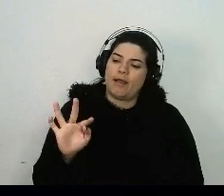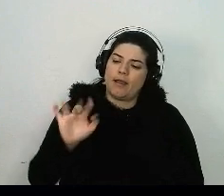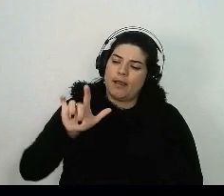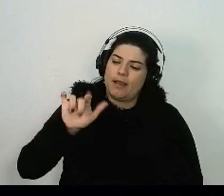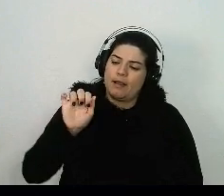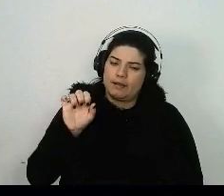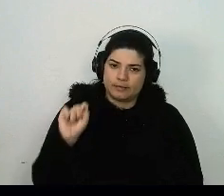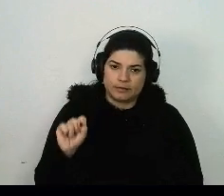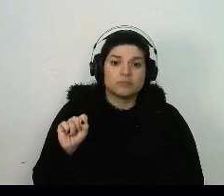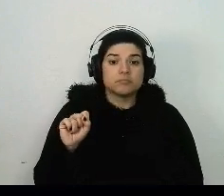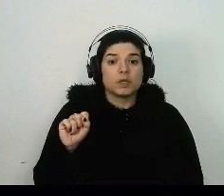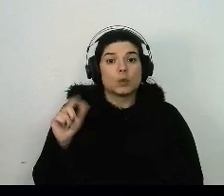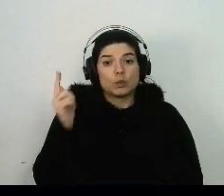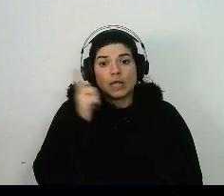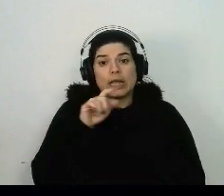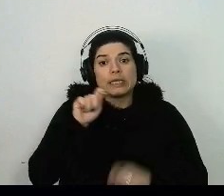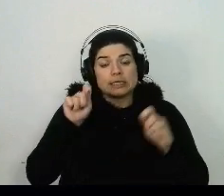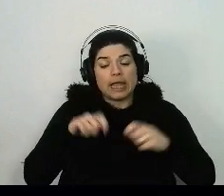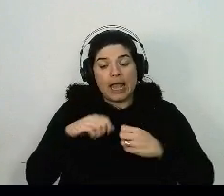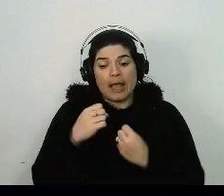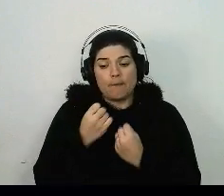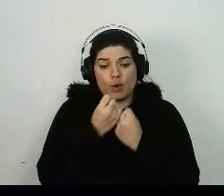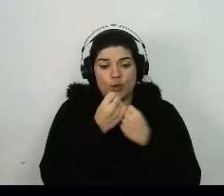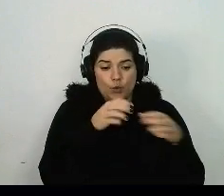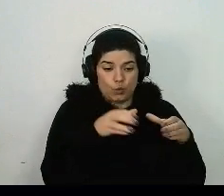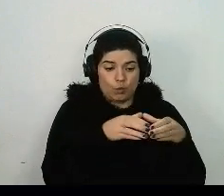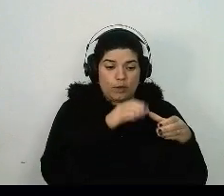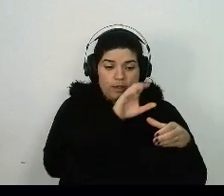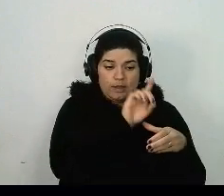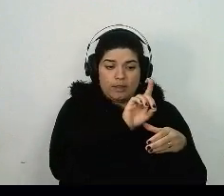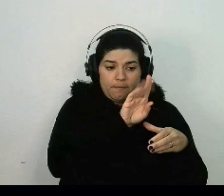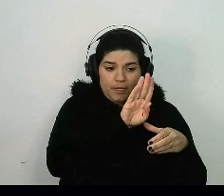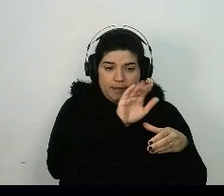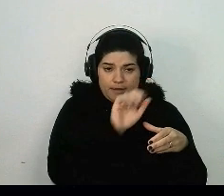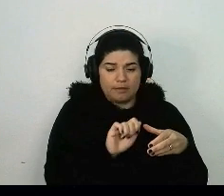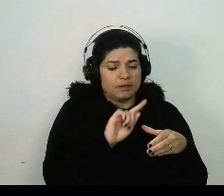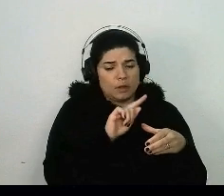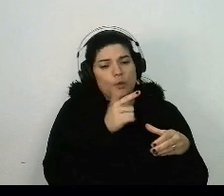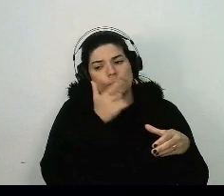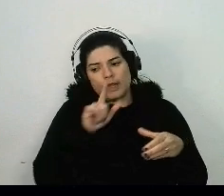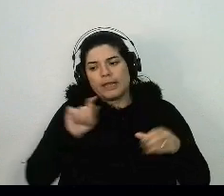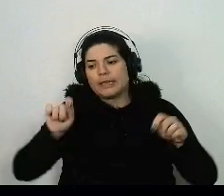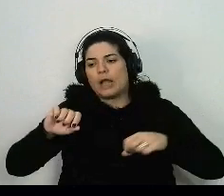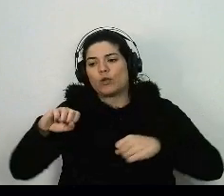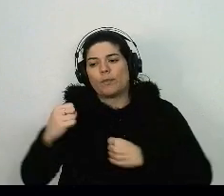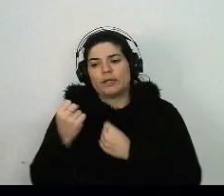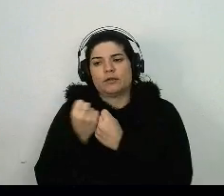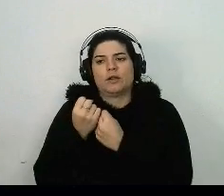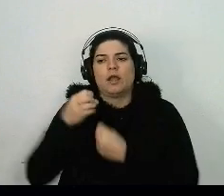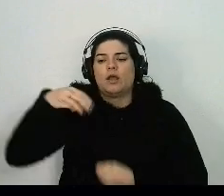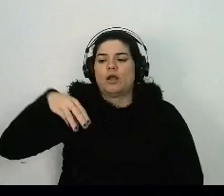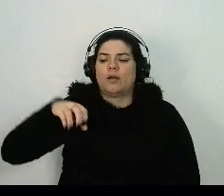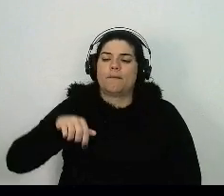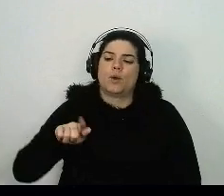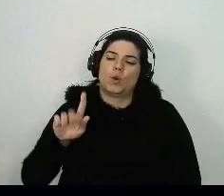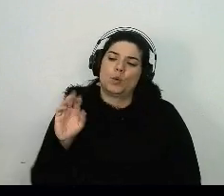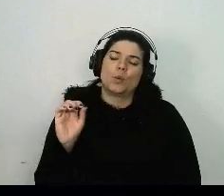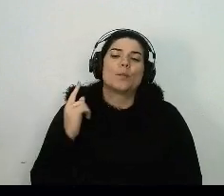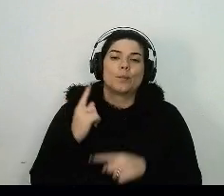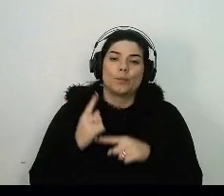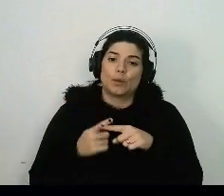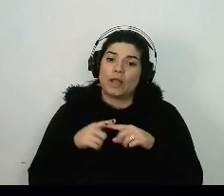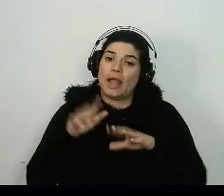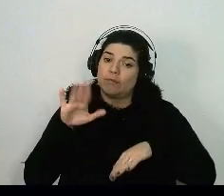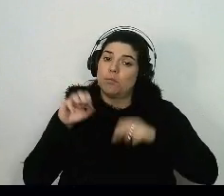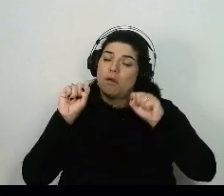gente parava de usar o nosso time de DBA para ficar dando suporte e sustentação ao Mongo. Porque, assim, o Mongo, às vezes, pode